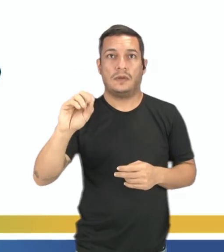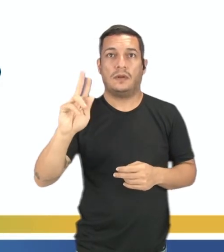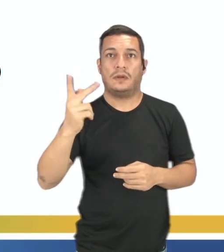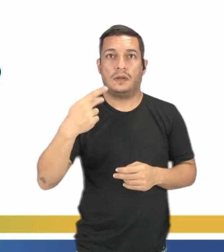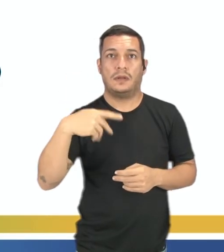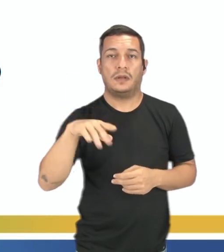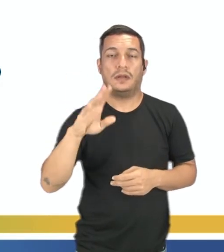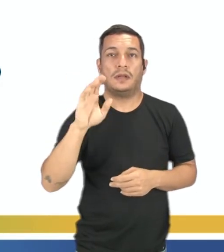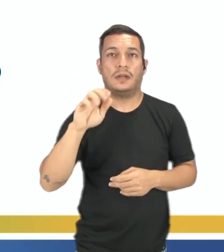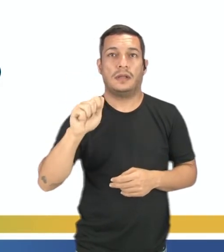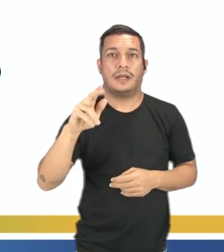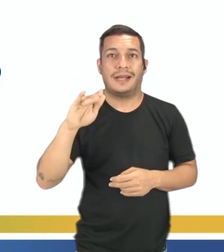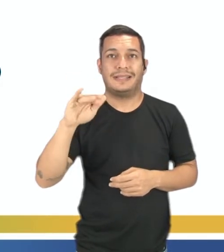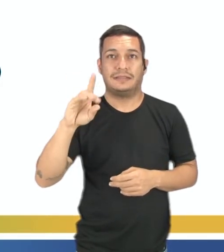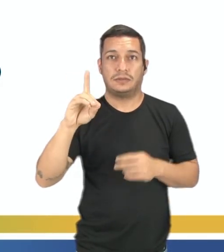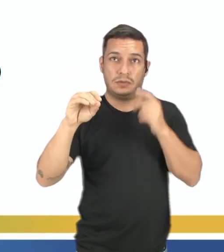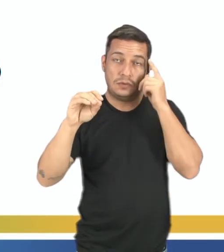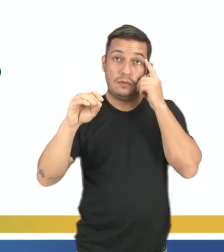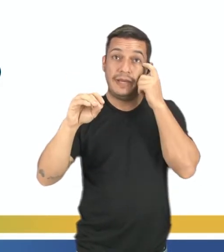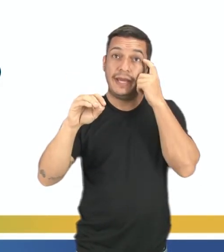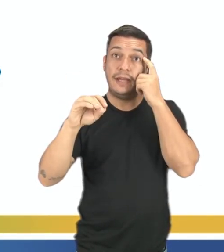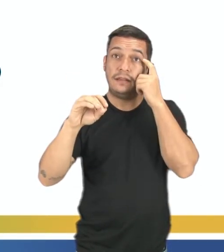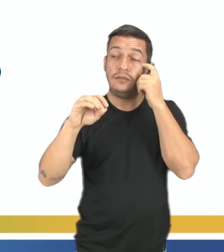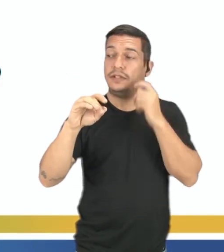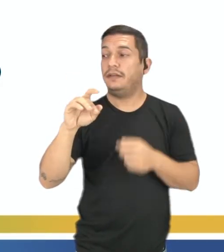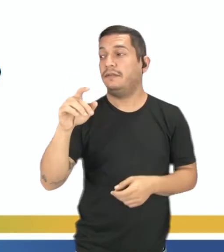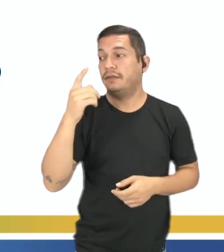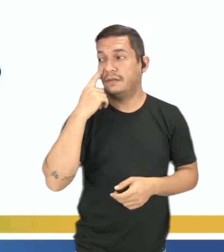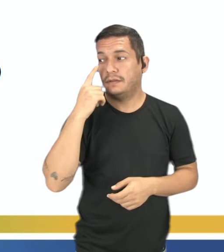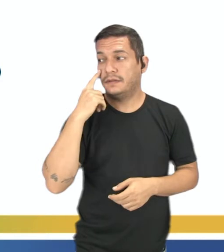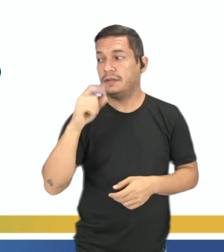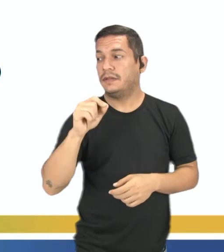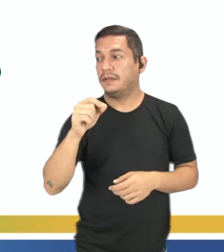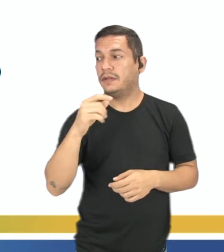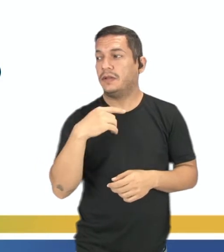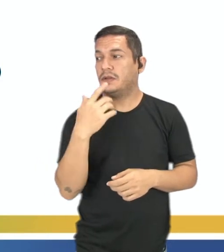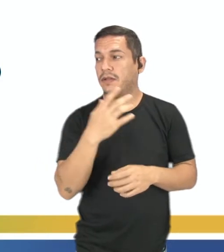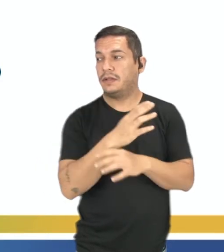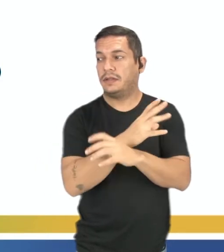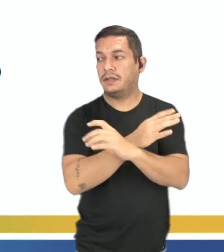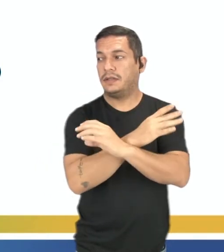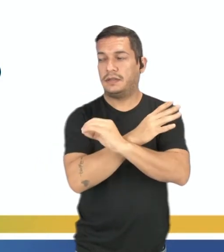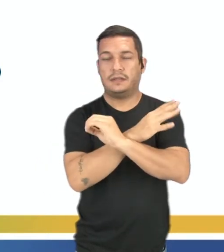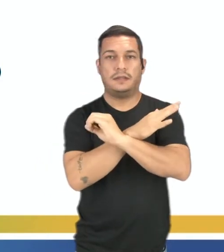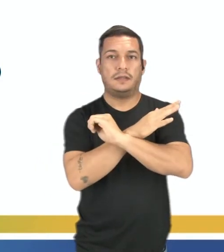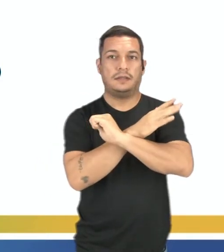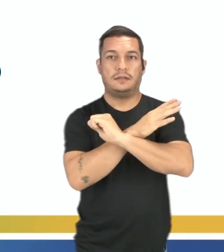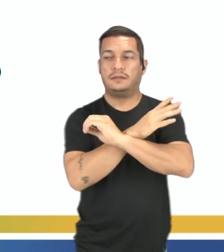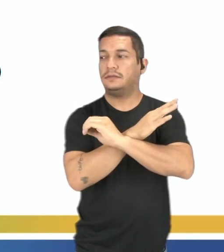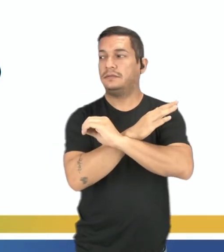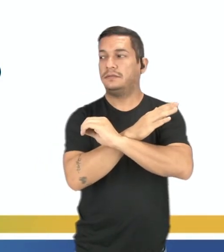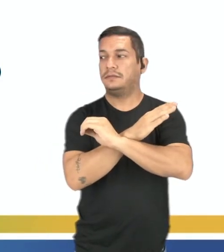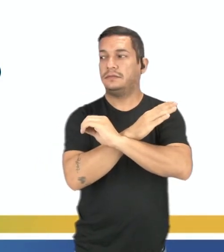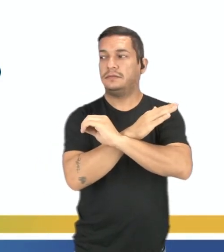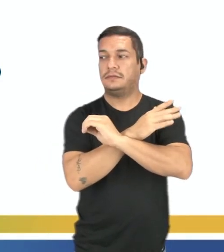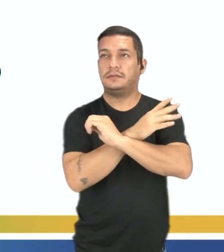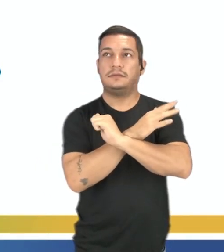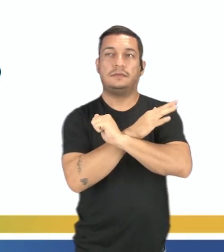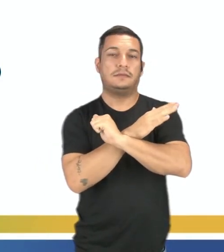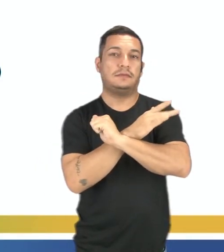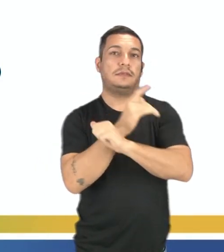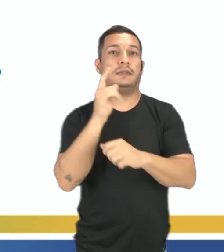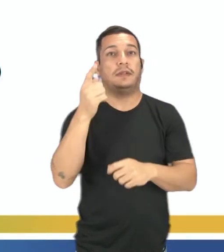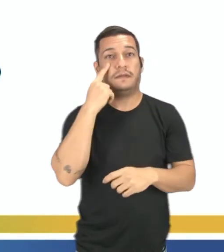hd um ácido carboxílico por um radical orgânico professor não compreende nada do que foi dito aí calma pessoal